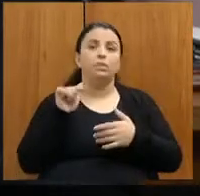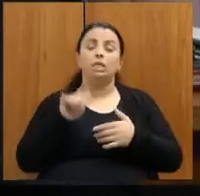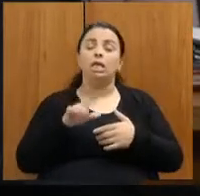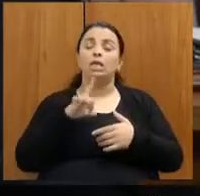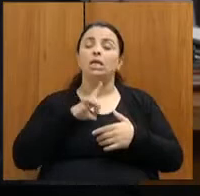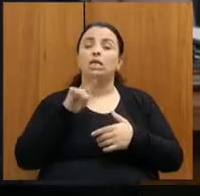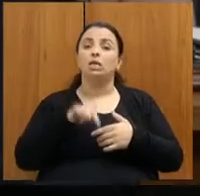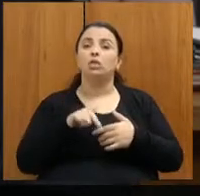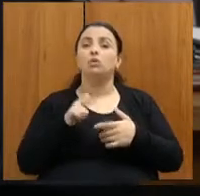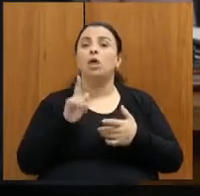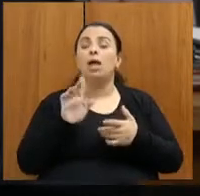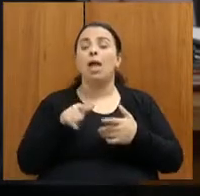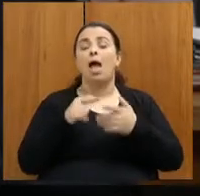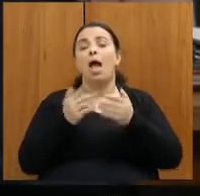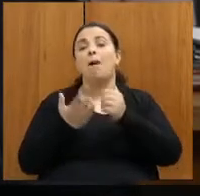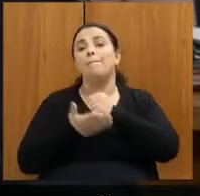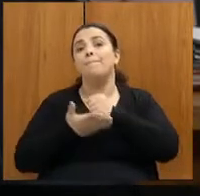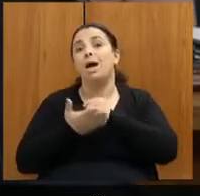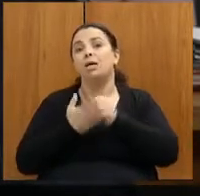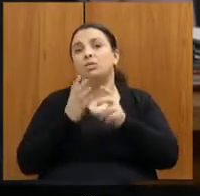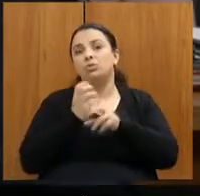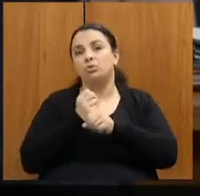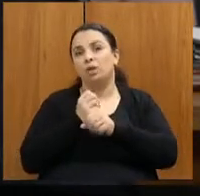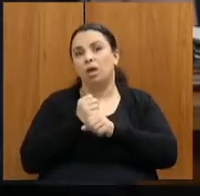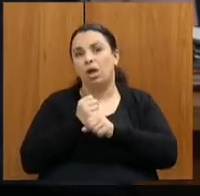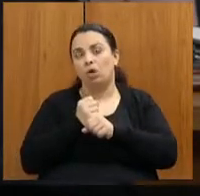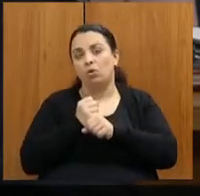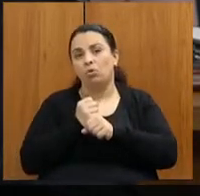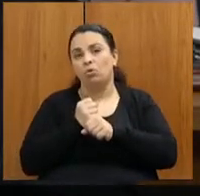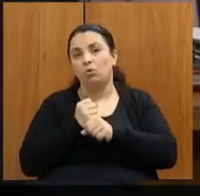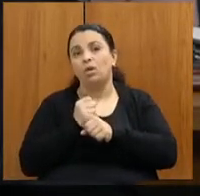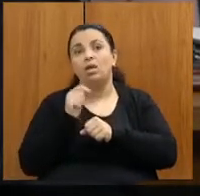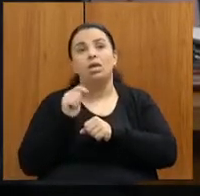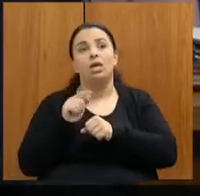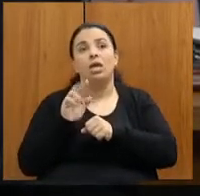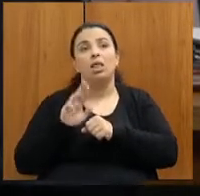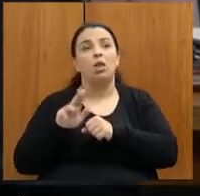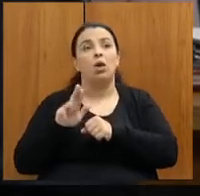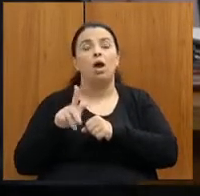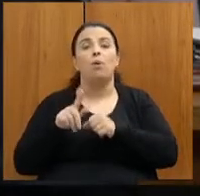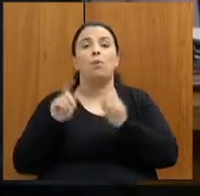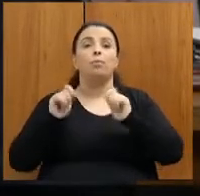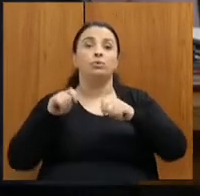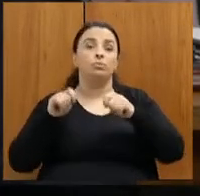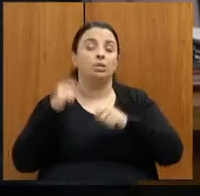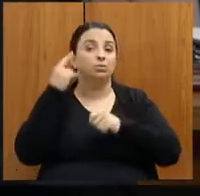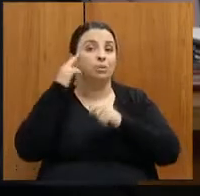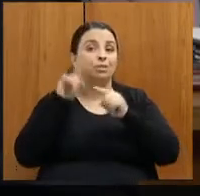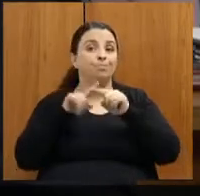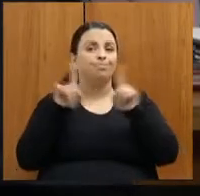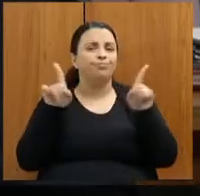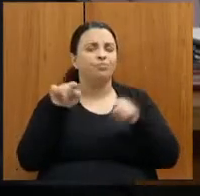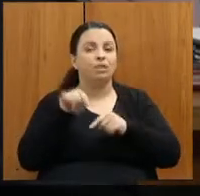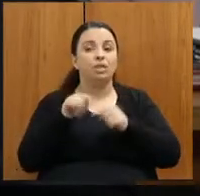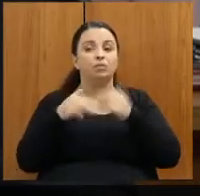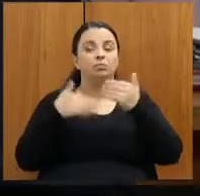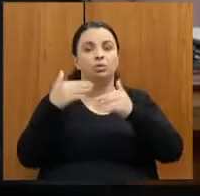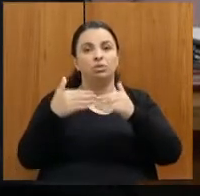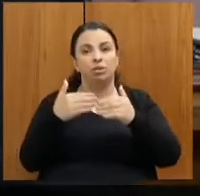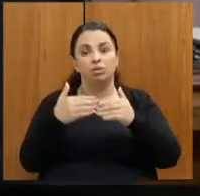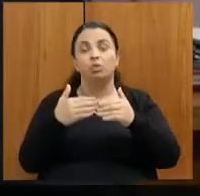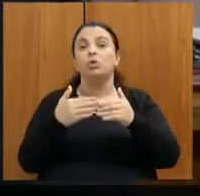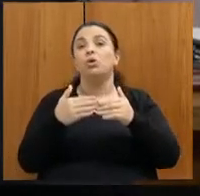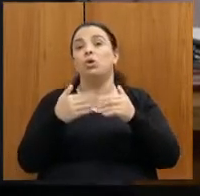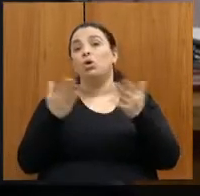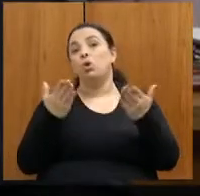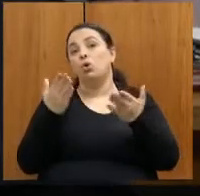tem isso como base de cálculo ela permanecer não há neste momento possibilidade de pensar diferente desse processo que não hoje